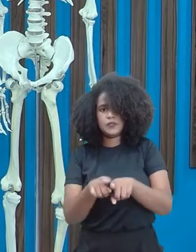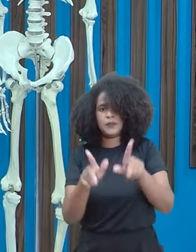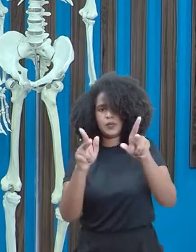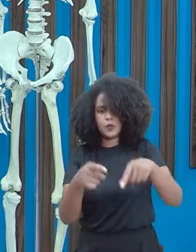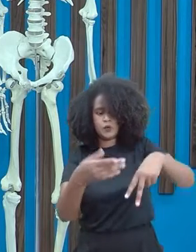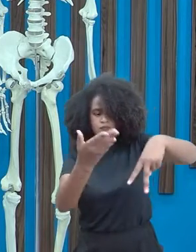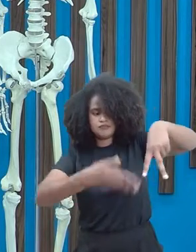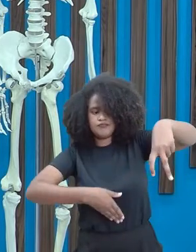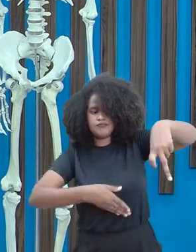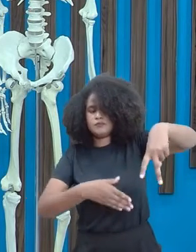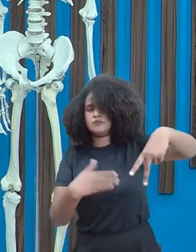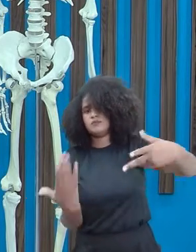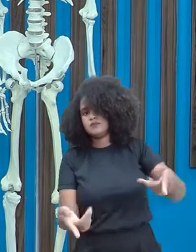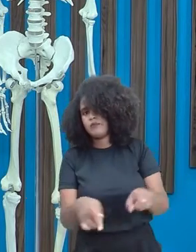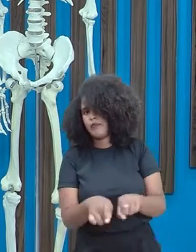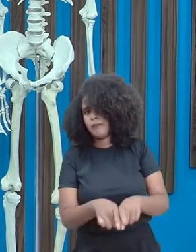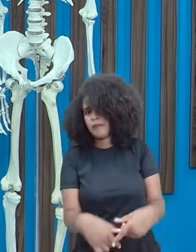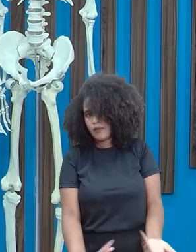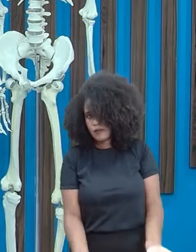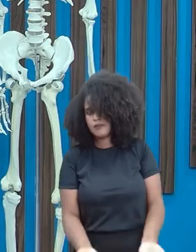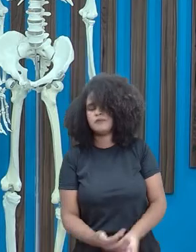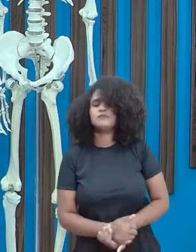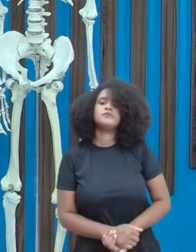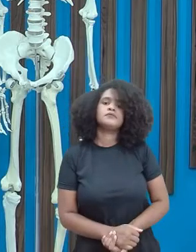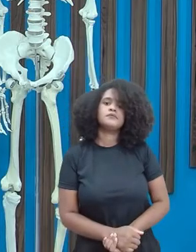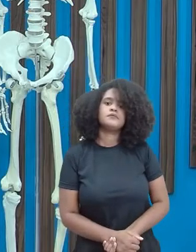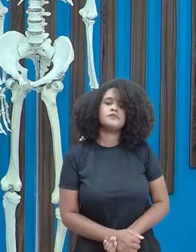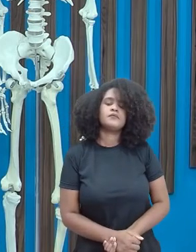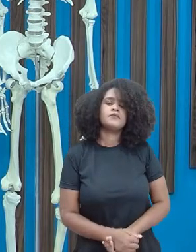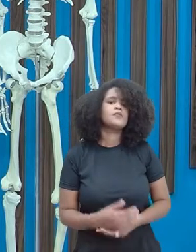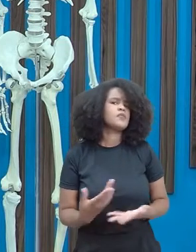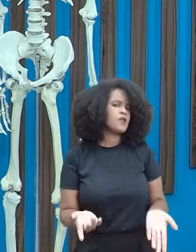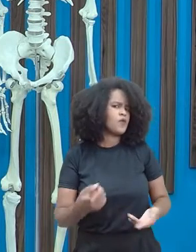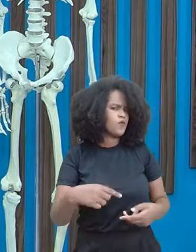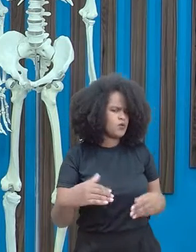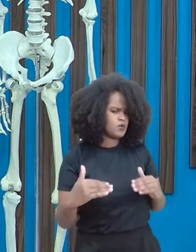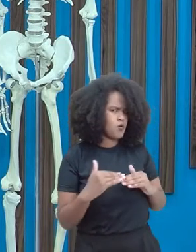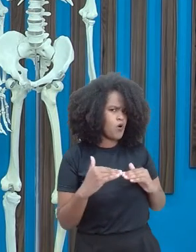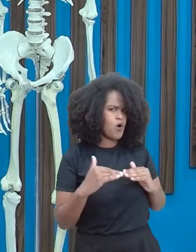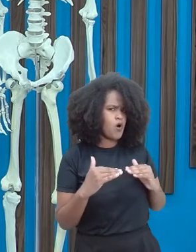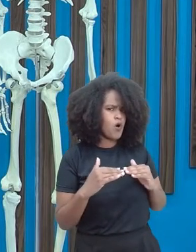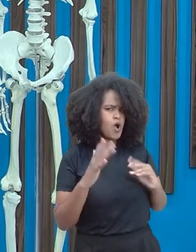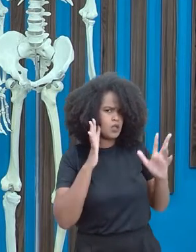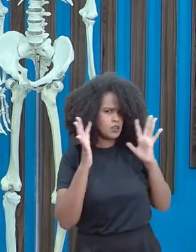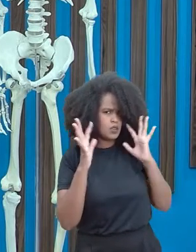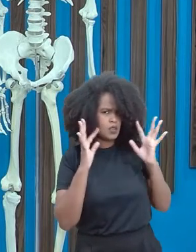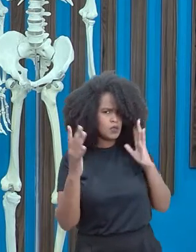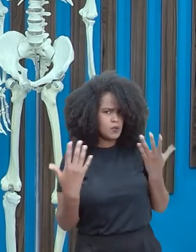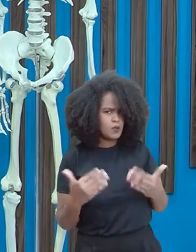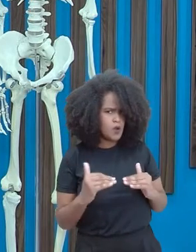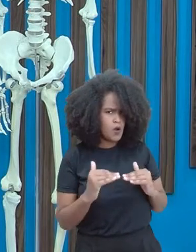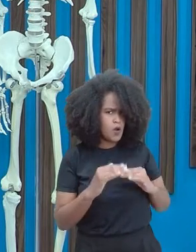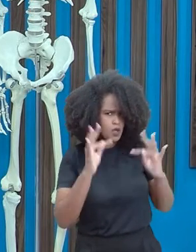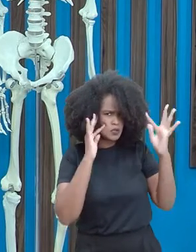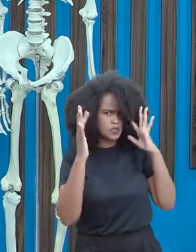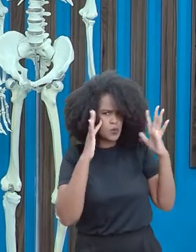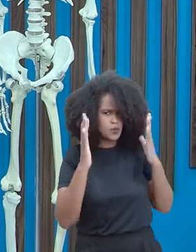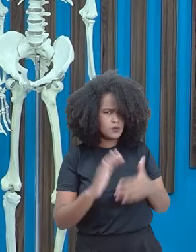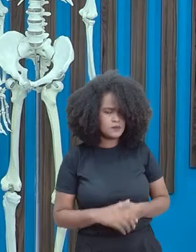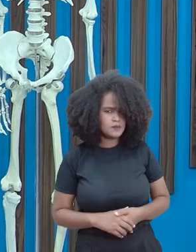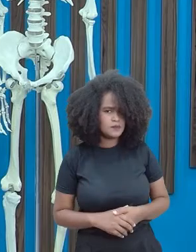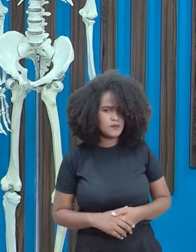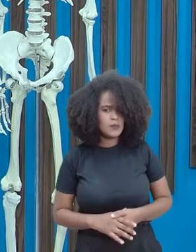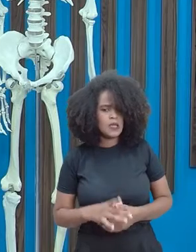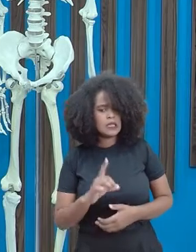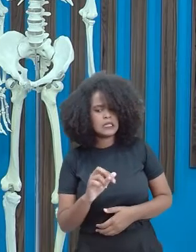essa característica. Os filhos também iam nascer mutilados. E aí, vocês concordam com essa teoria de Lamarck? Será que Darwin